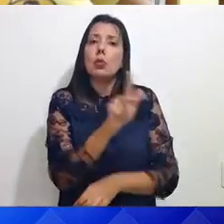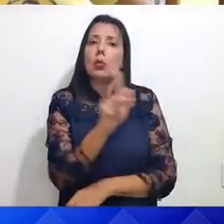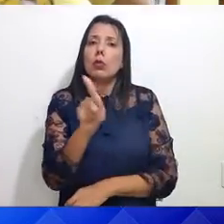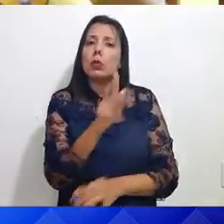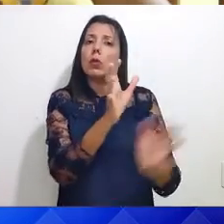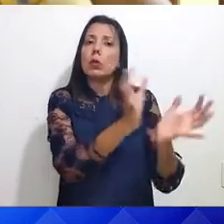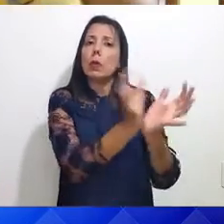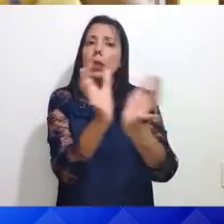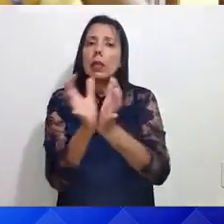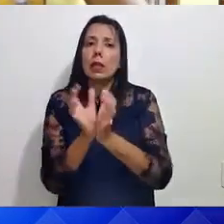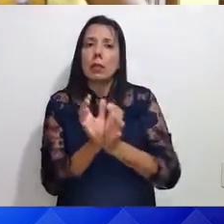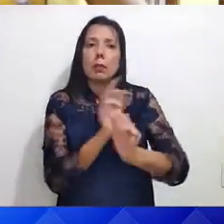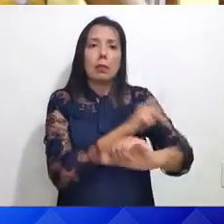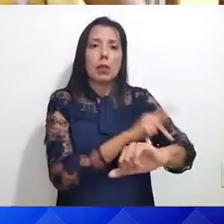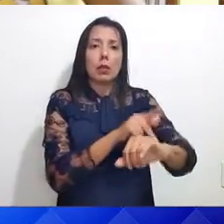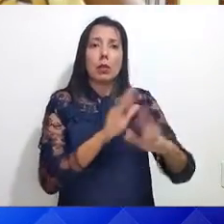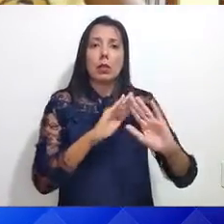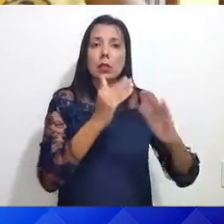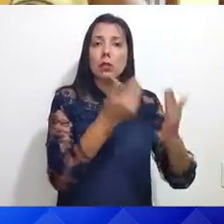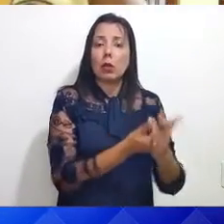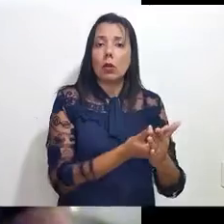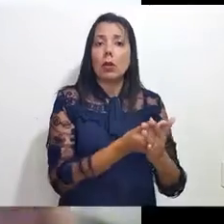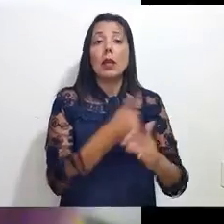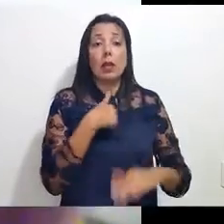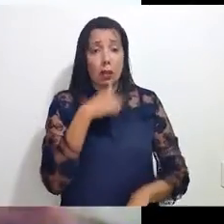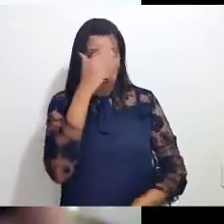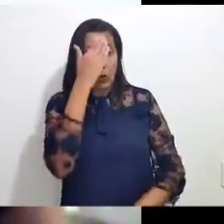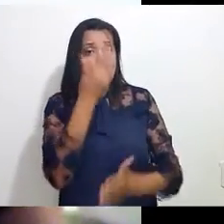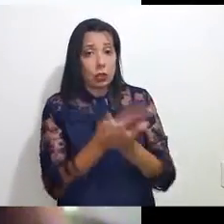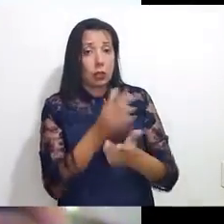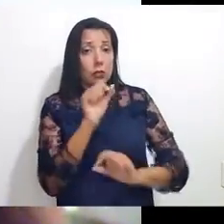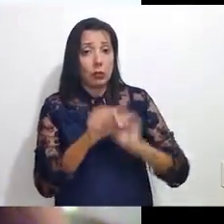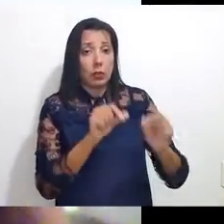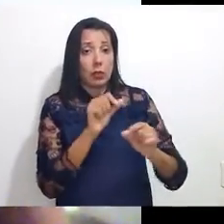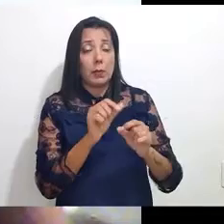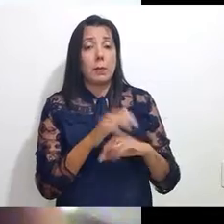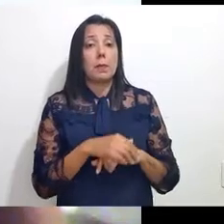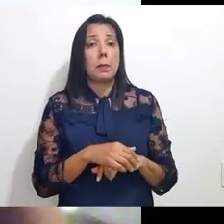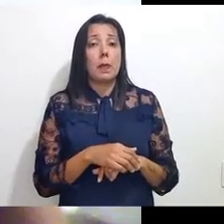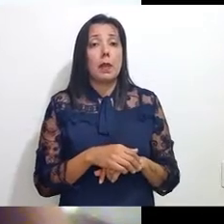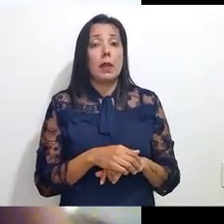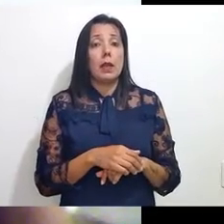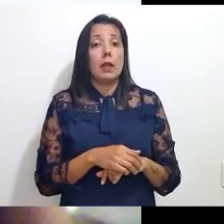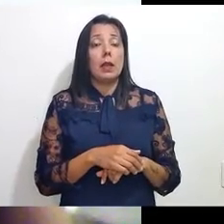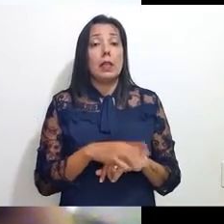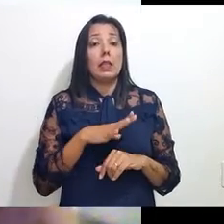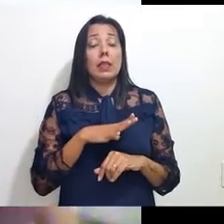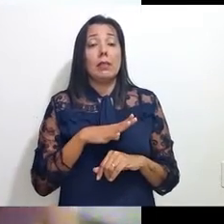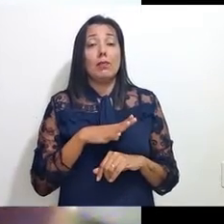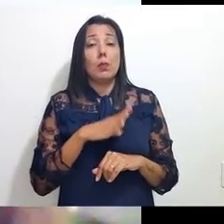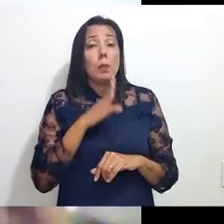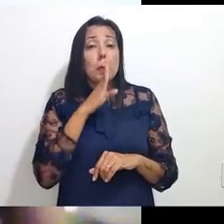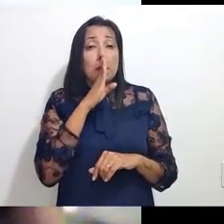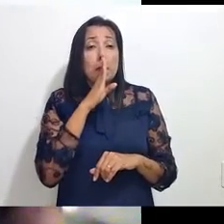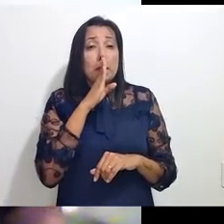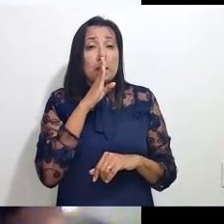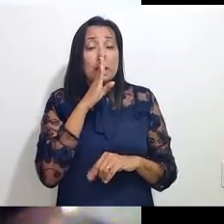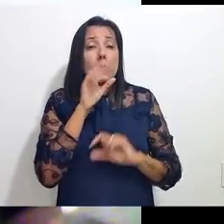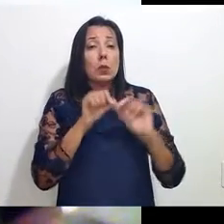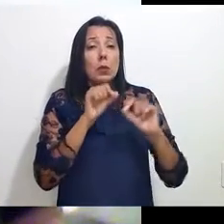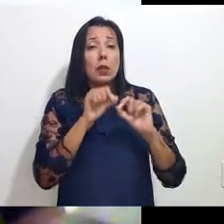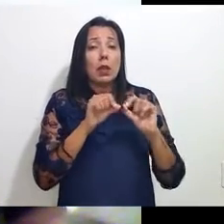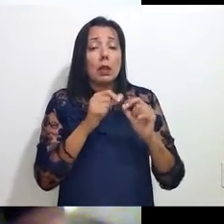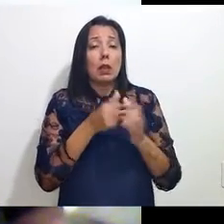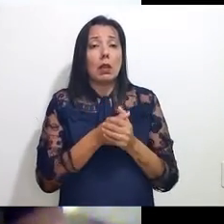no currículo que a escola desenvolve e ele esteja nas políticas educacionais. Então, quando a gente fala que